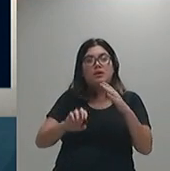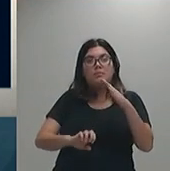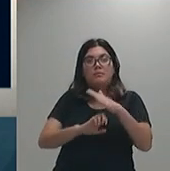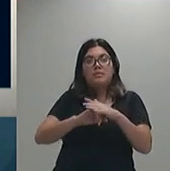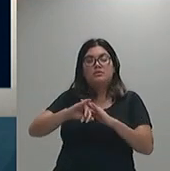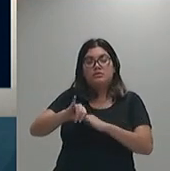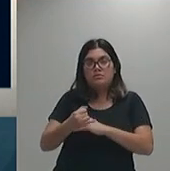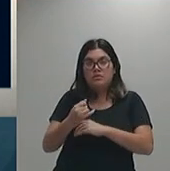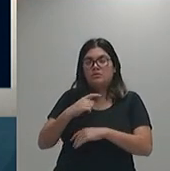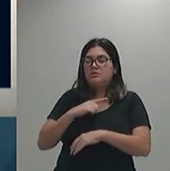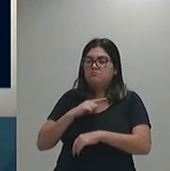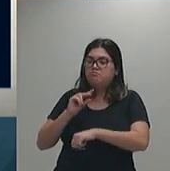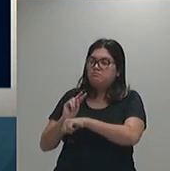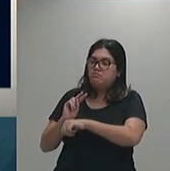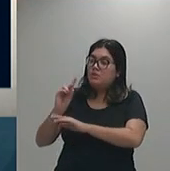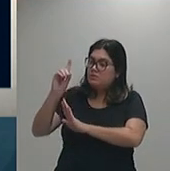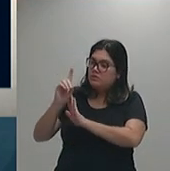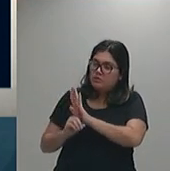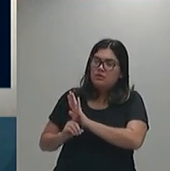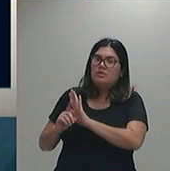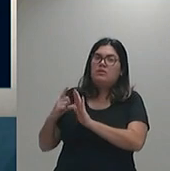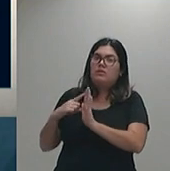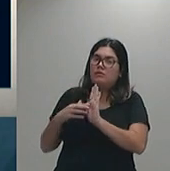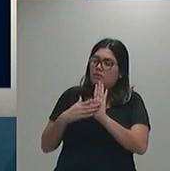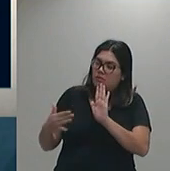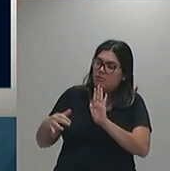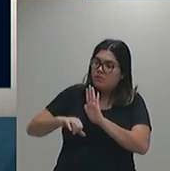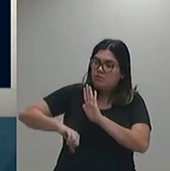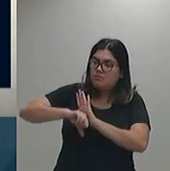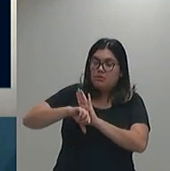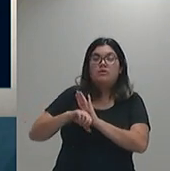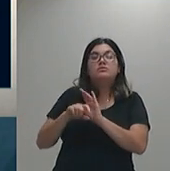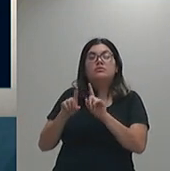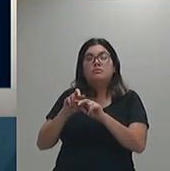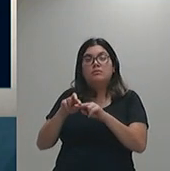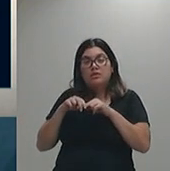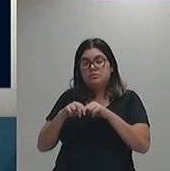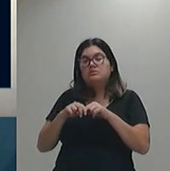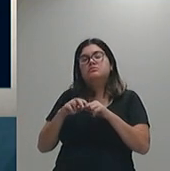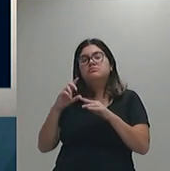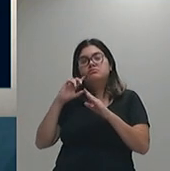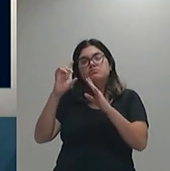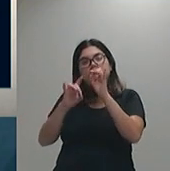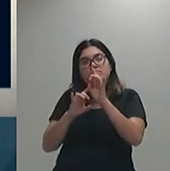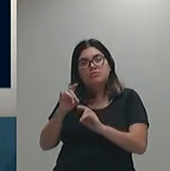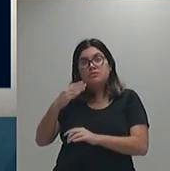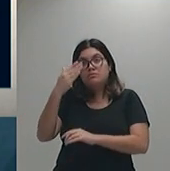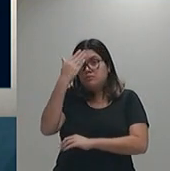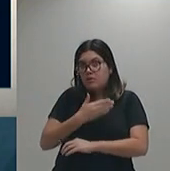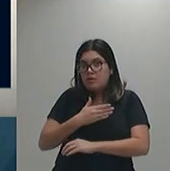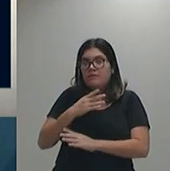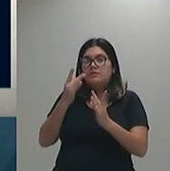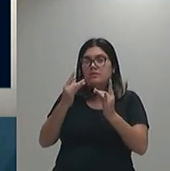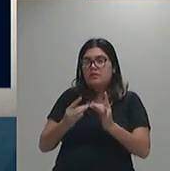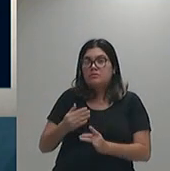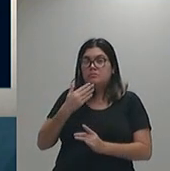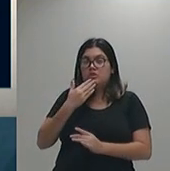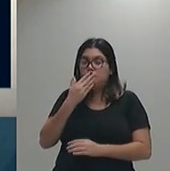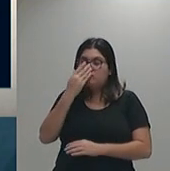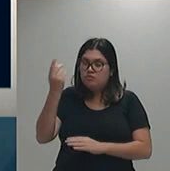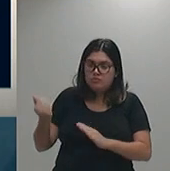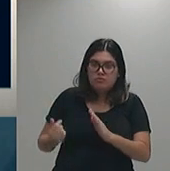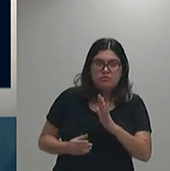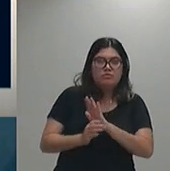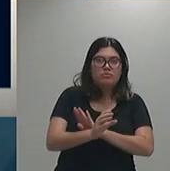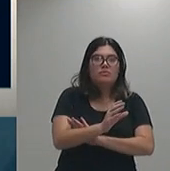o direito de ao longo da instrução criminal e principalmente por ocasião da especificação de provas detalhar pedido de indenização para a hipótese